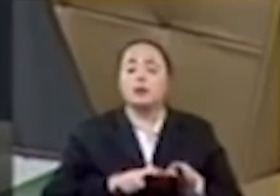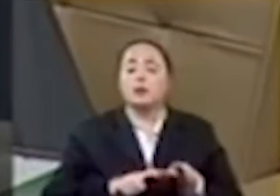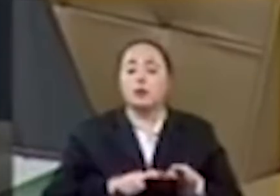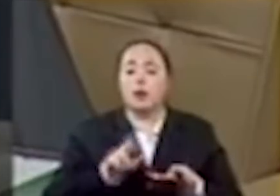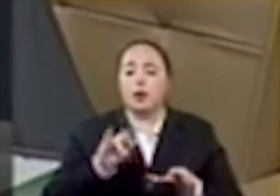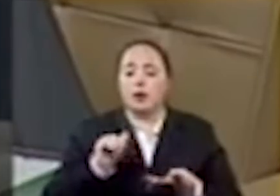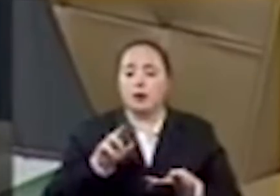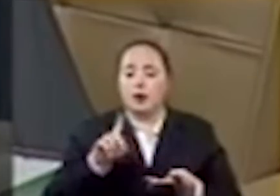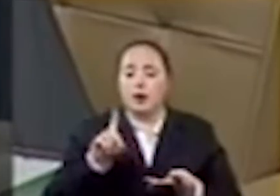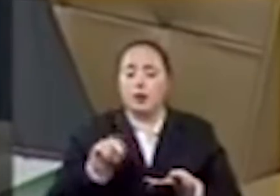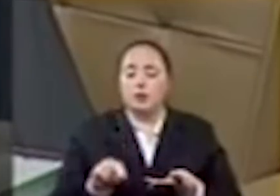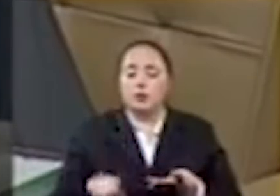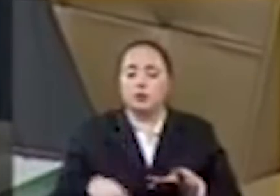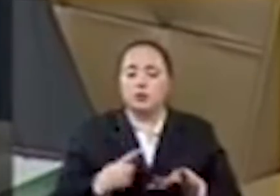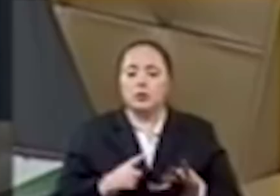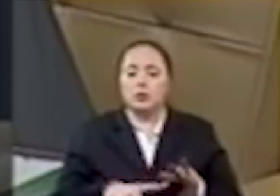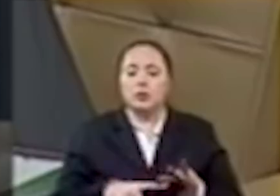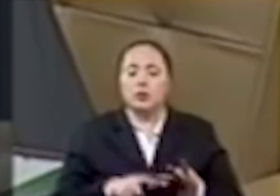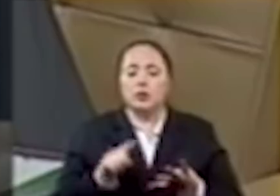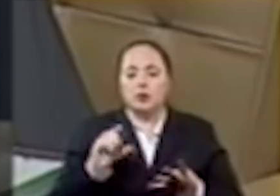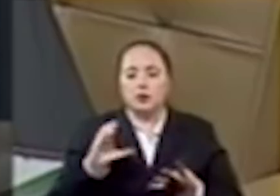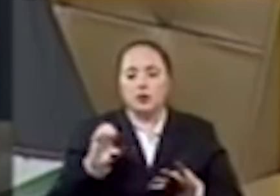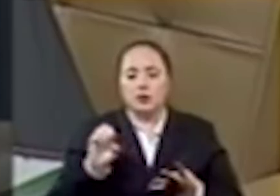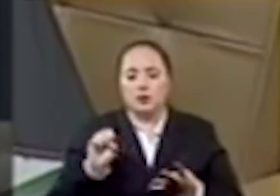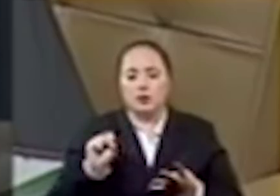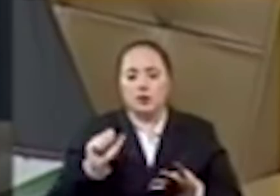Lewandowski, ministro César Peluso,